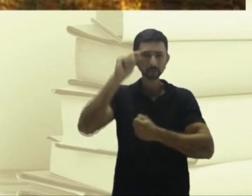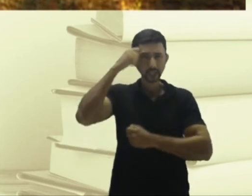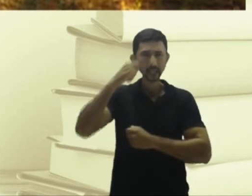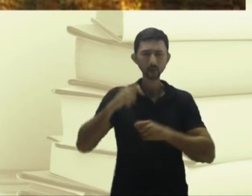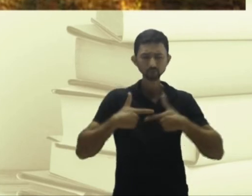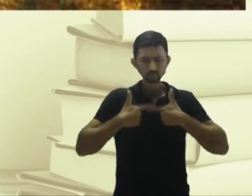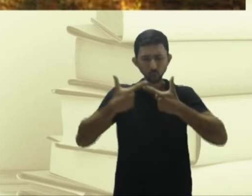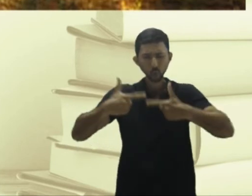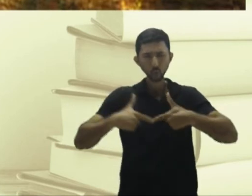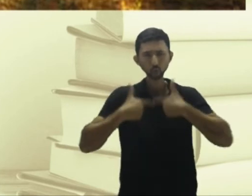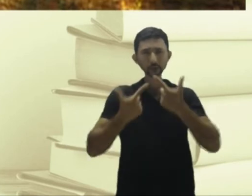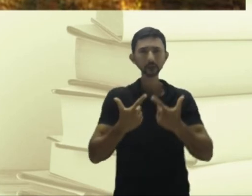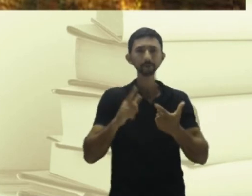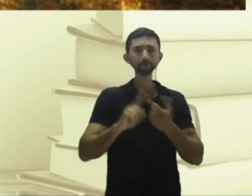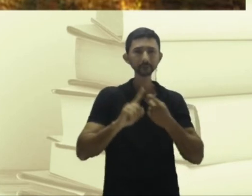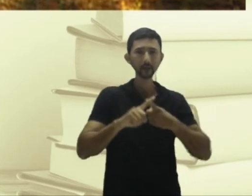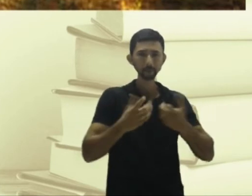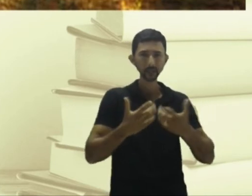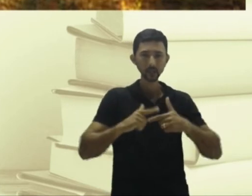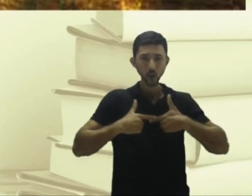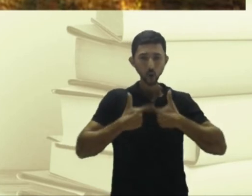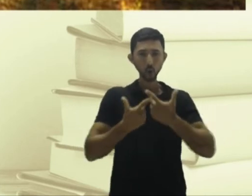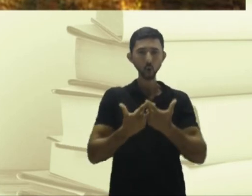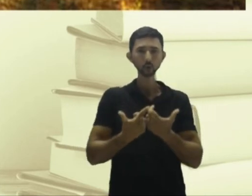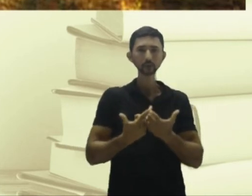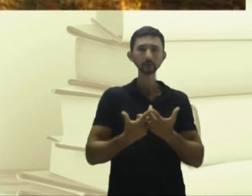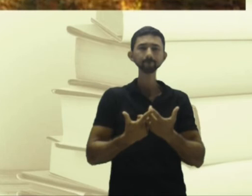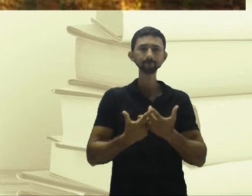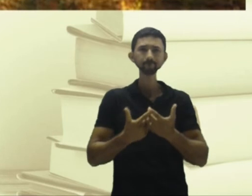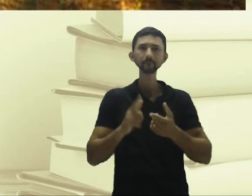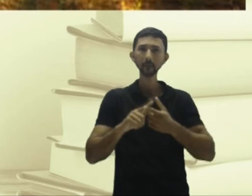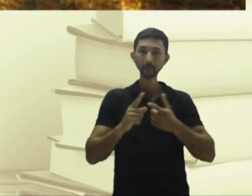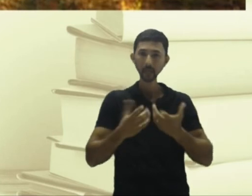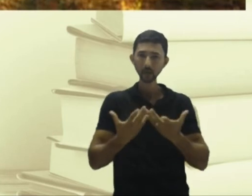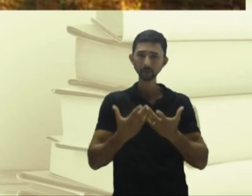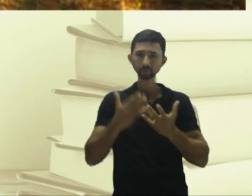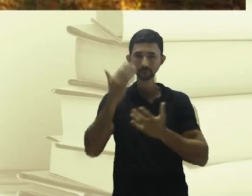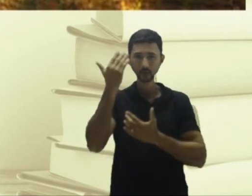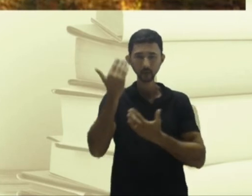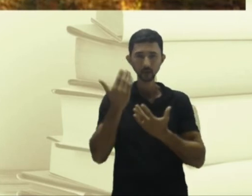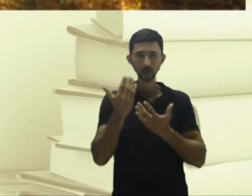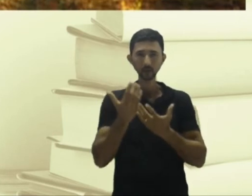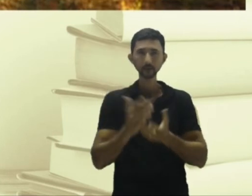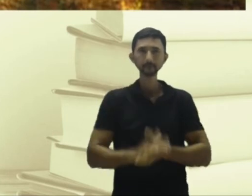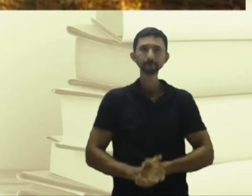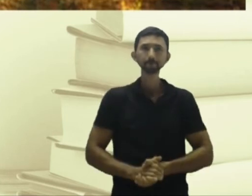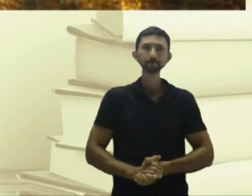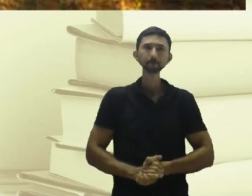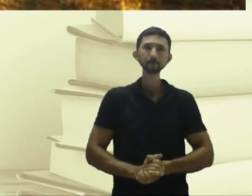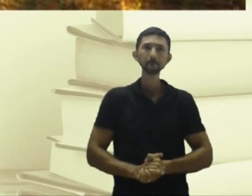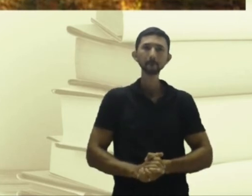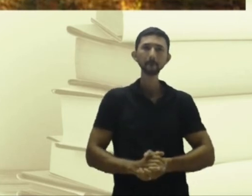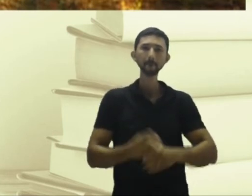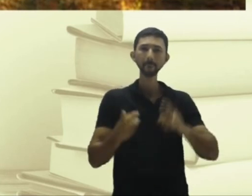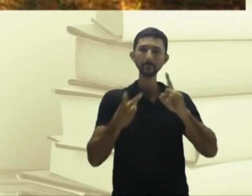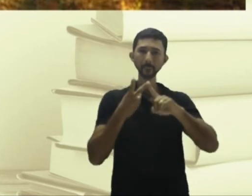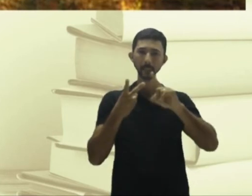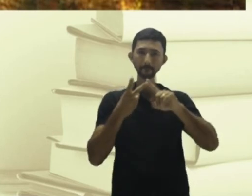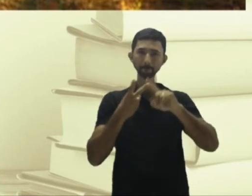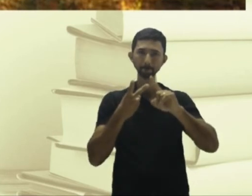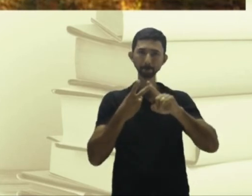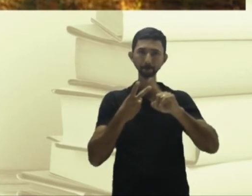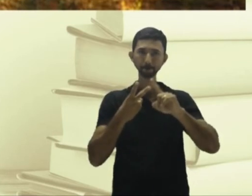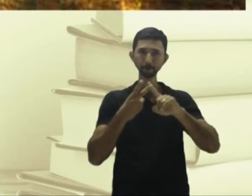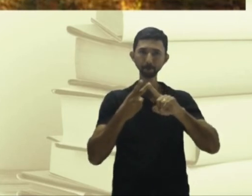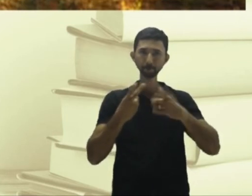principalmente homenageando o seu grande líder, que foi Zumbi dos Palmares. Nós tivemos também como exemplo de